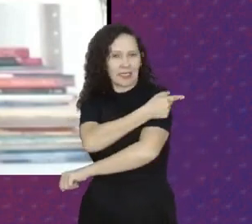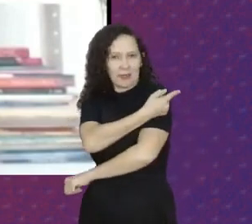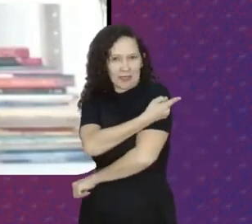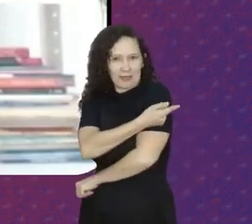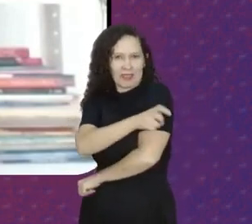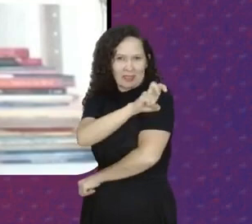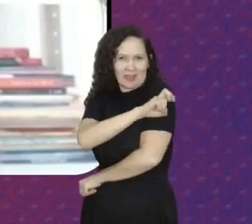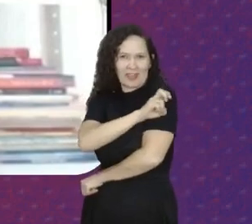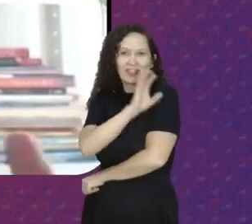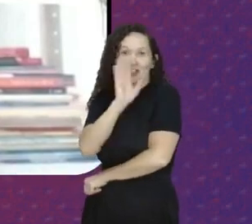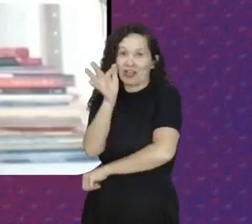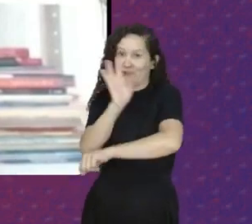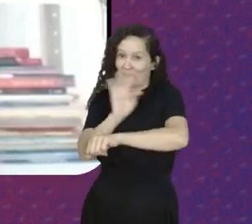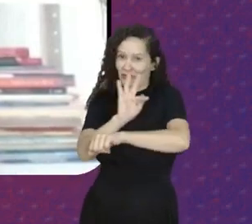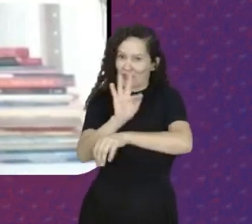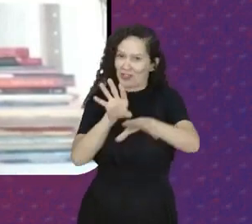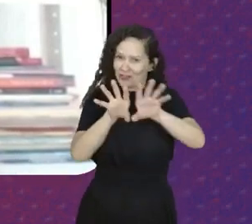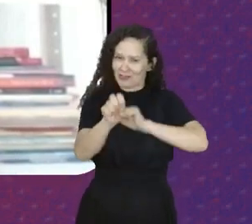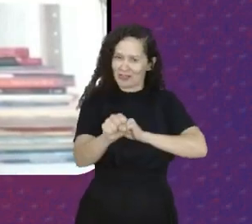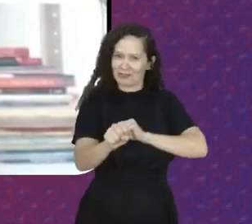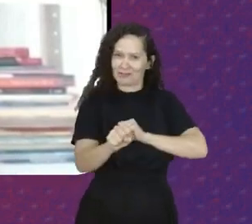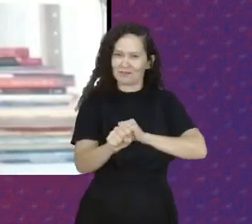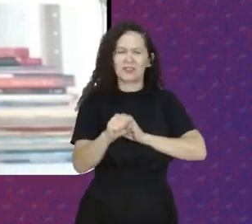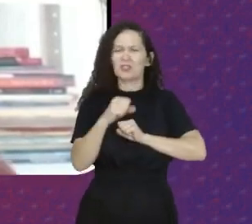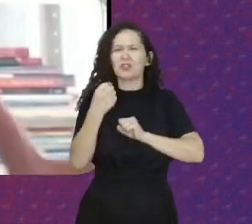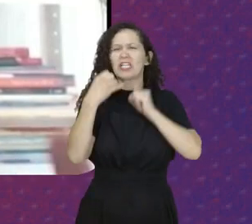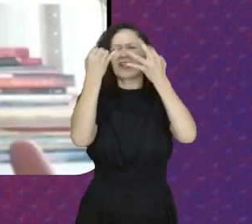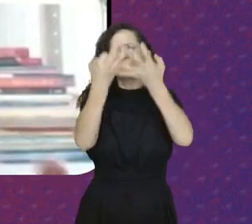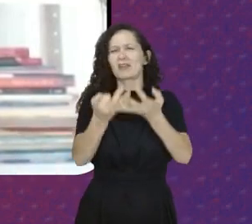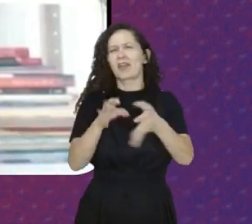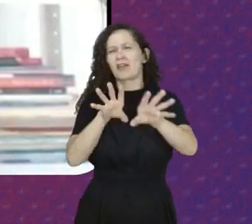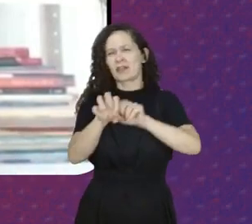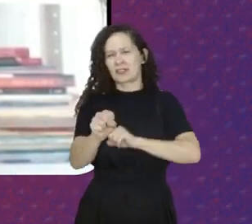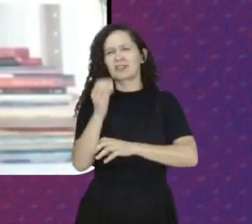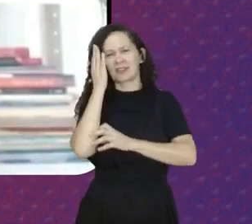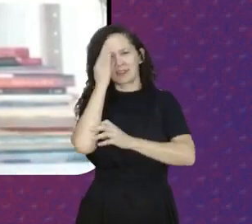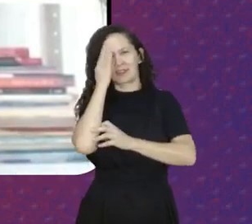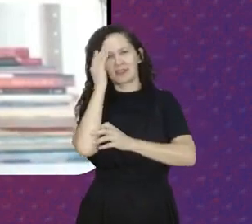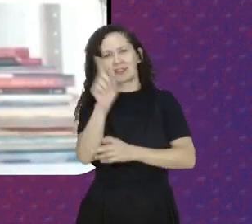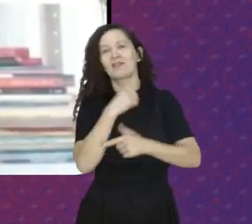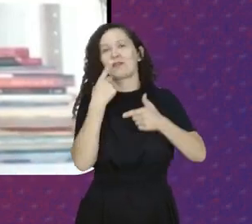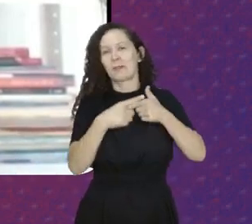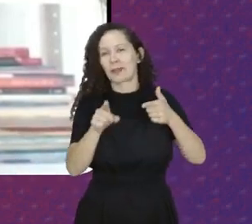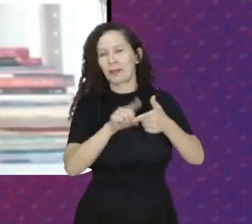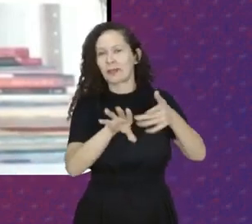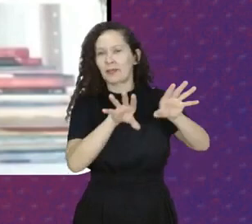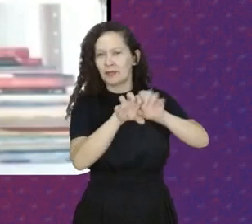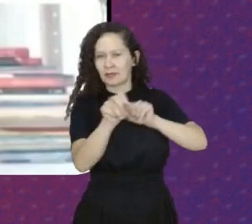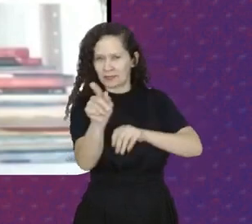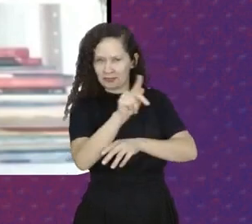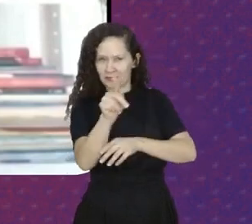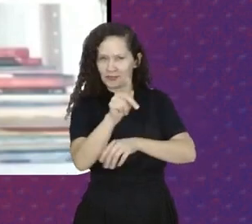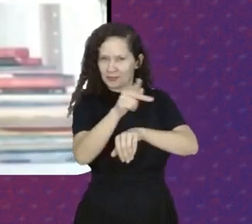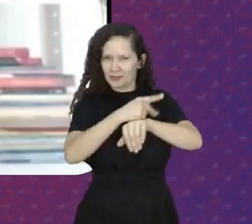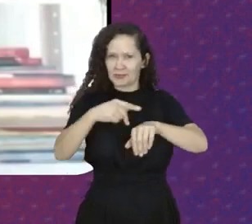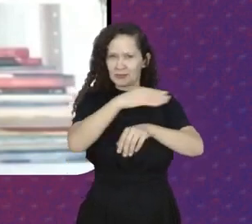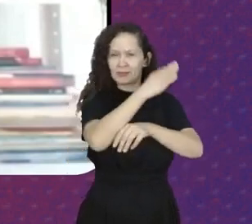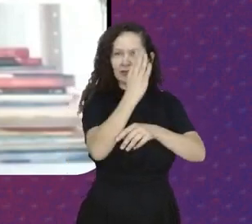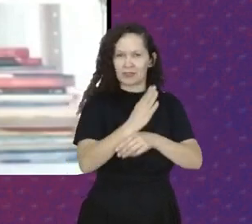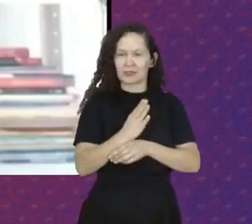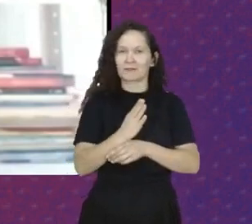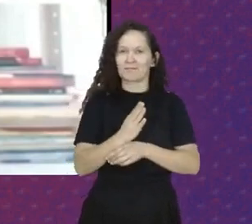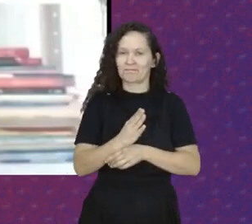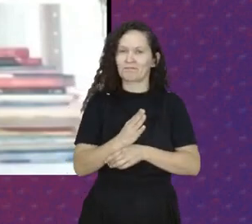não vamos entrar aqui na qualidade da formação, porque a gente sabe que nós temos um problema também na formação de professores,